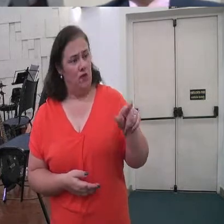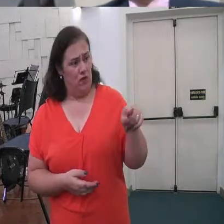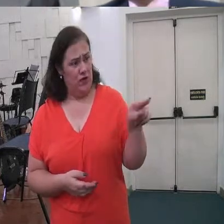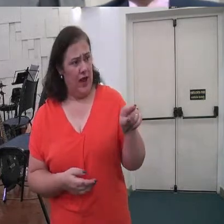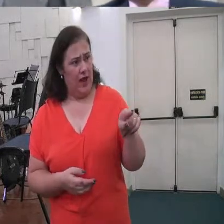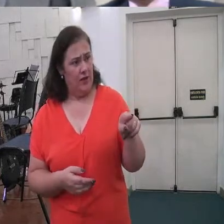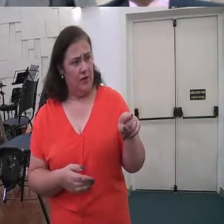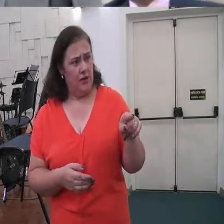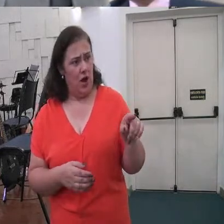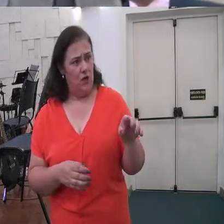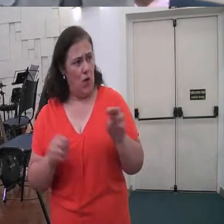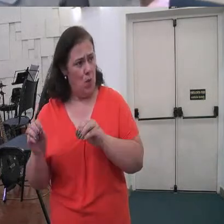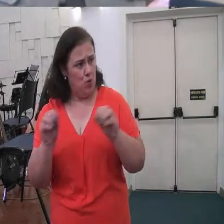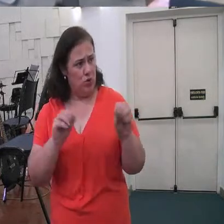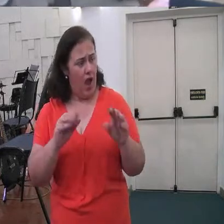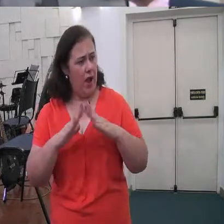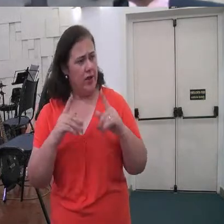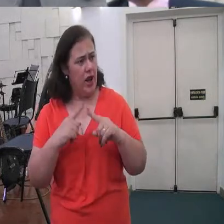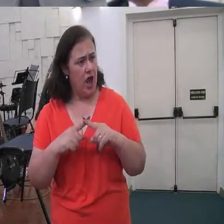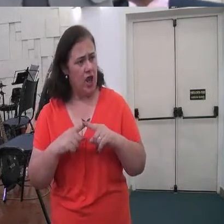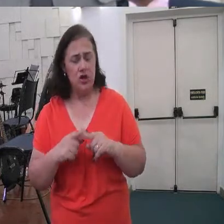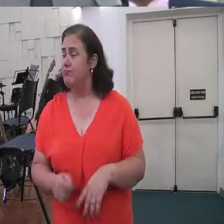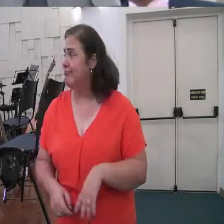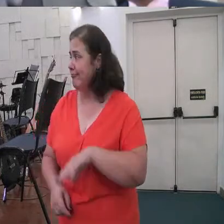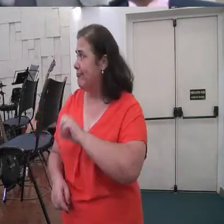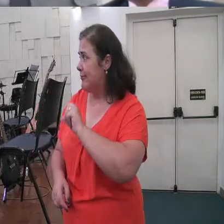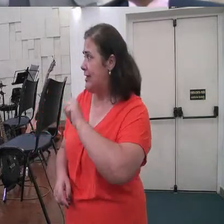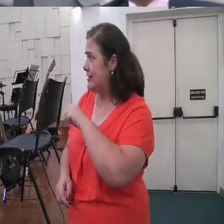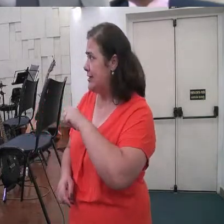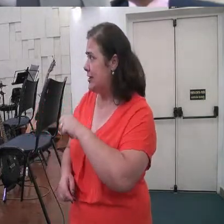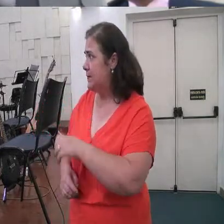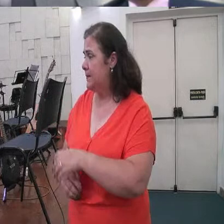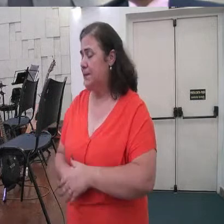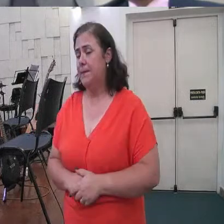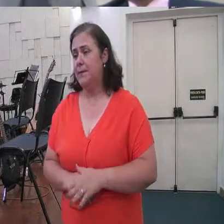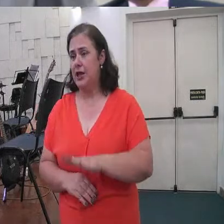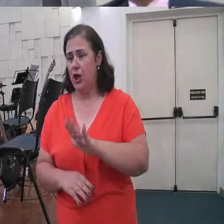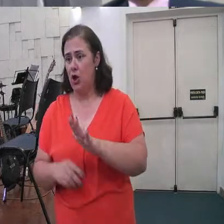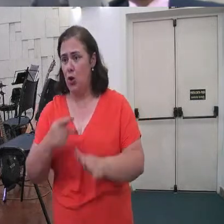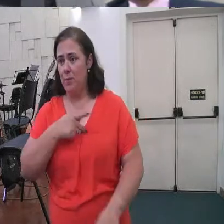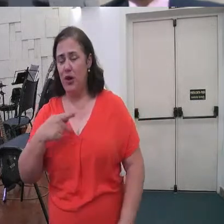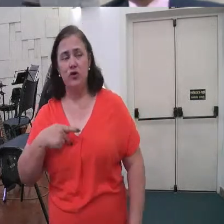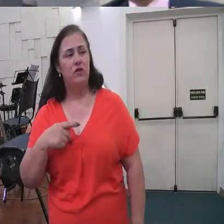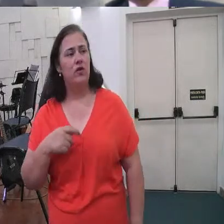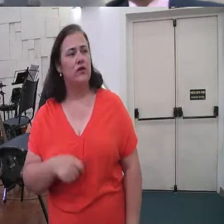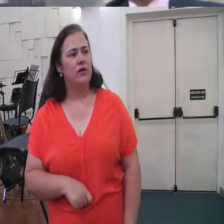igreja? E eles disseram: sim, pastor, vamos. Irmãos, o pastor fez desse jeito: